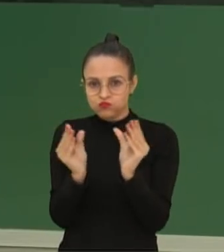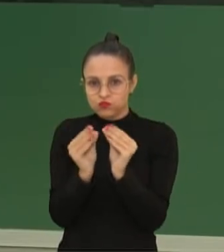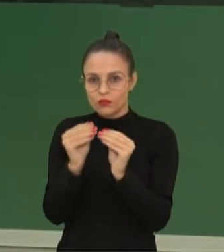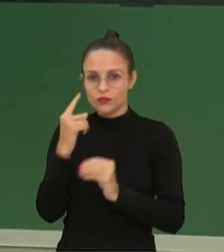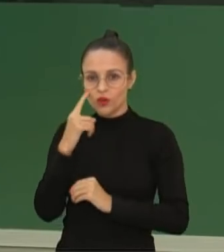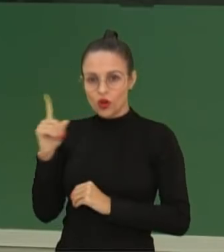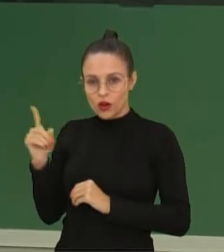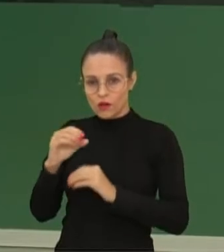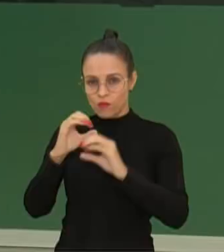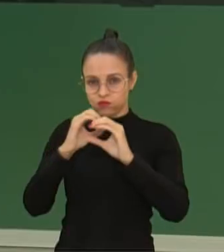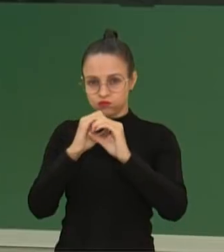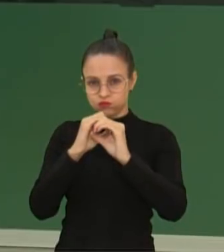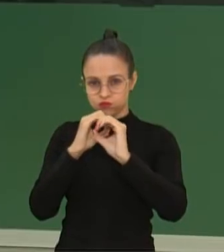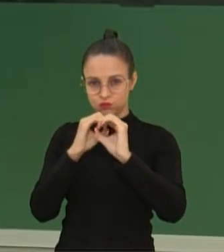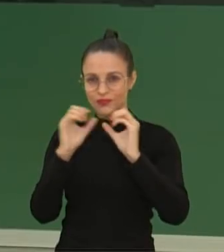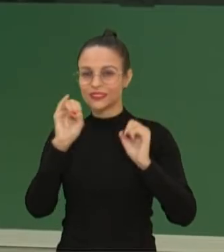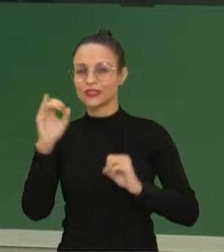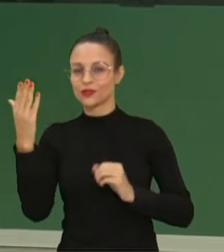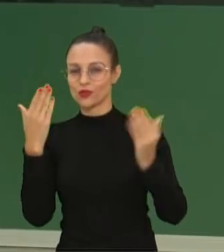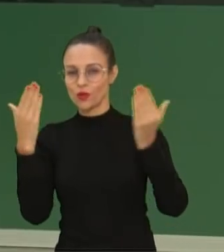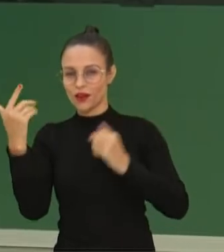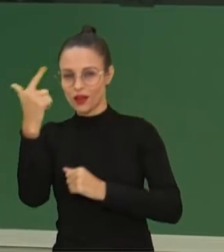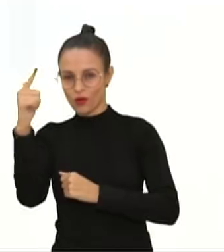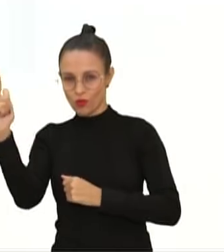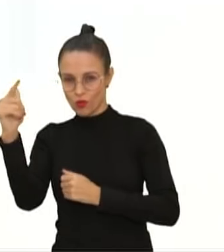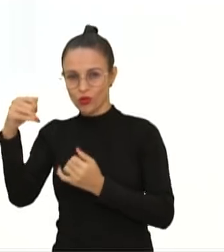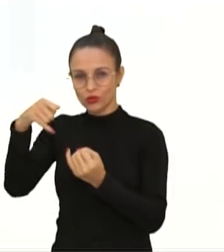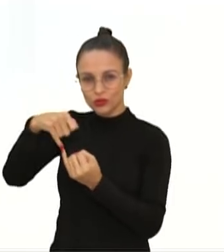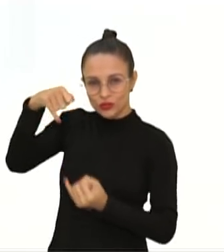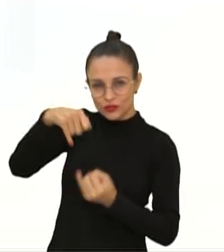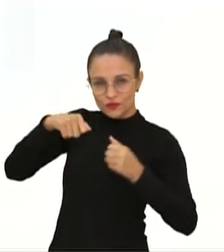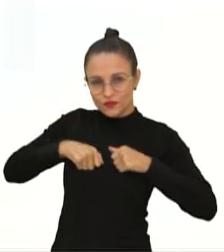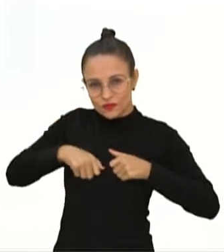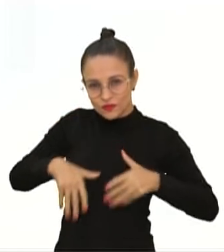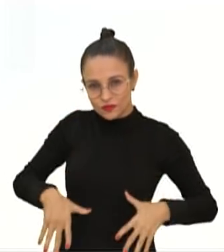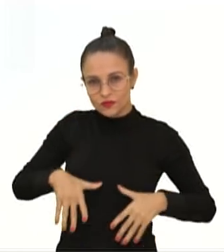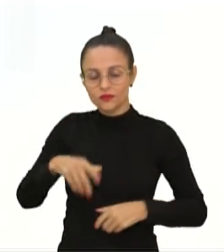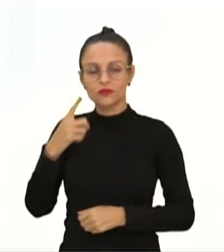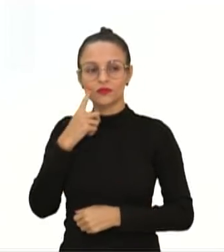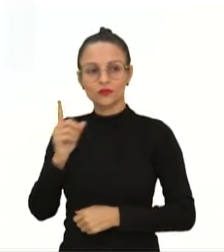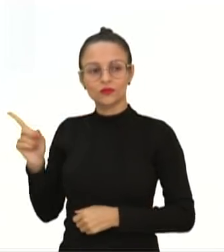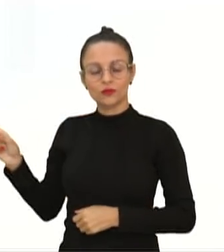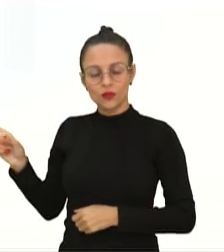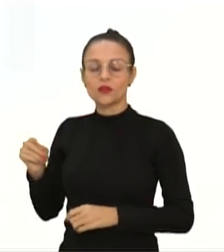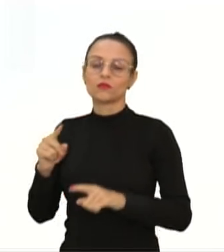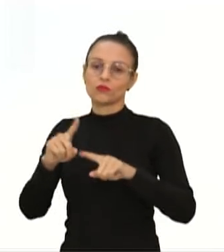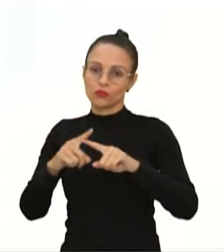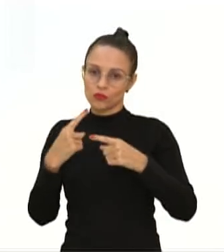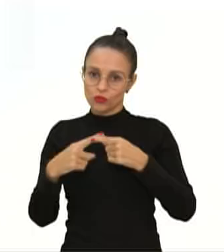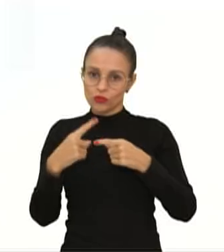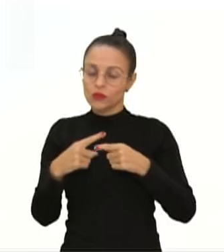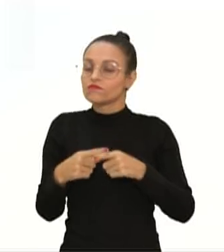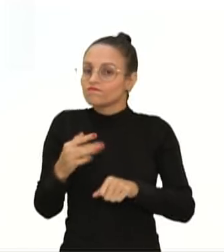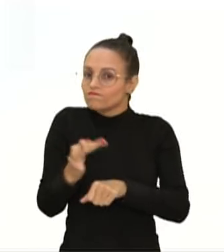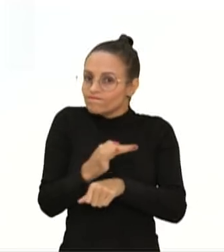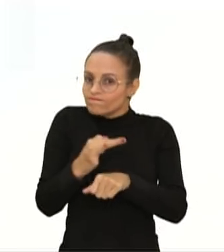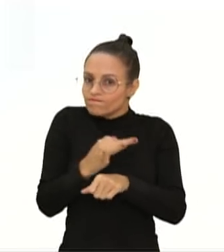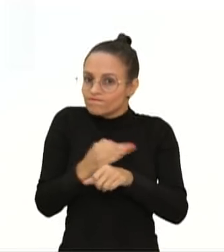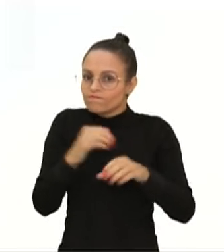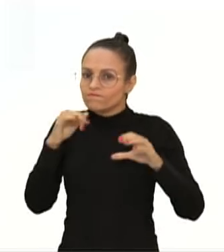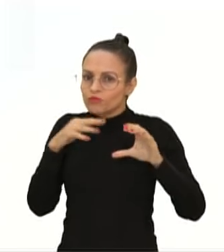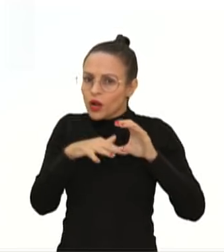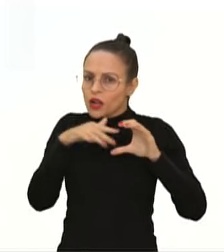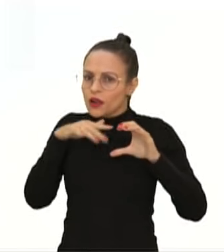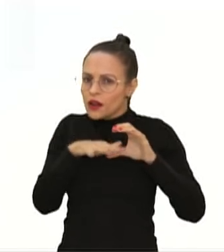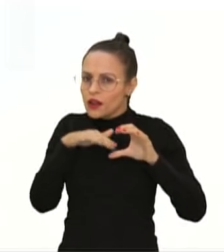né, que ela é mais grossa em relação aos outros vasos sanguíneos, tá? Tudo isso para garantir essa resistência, porque ela